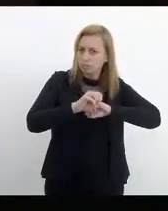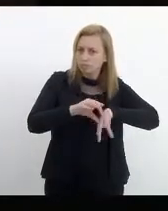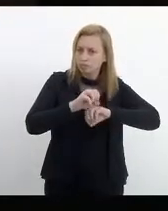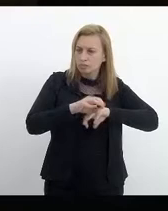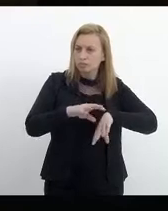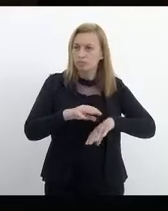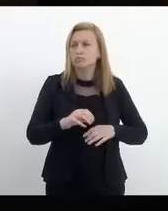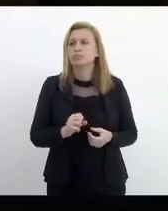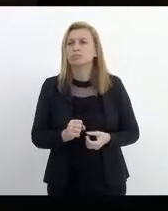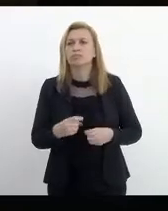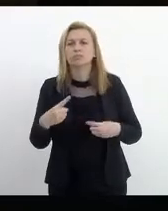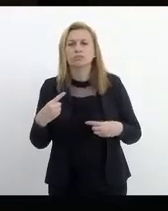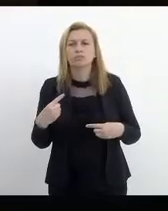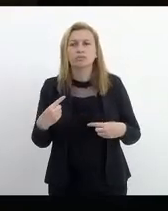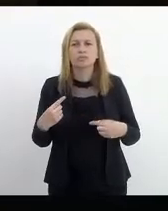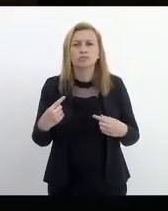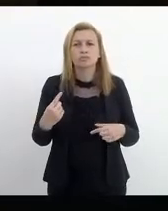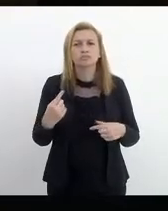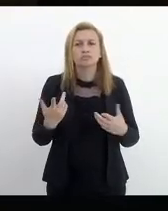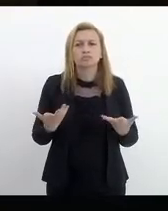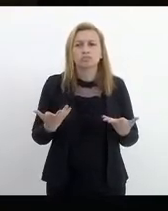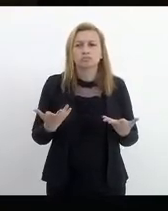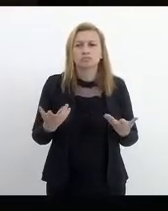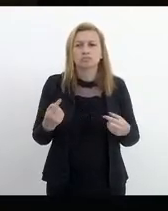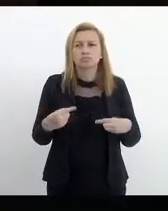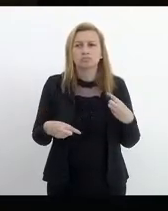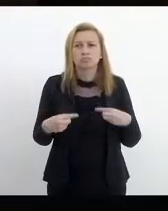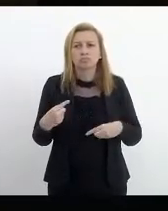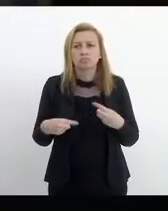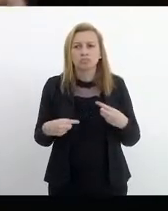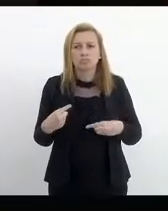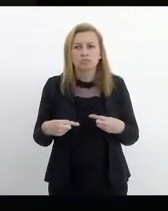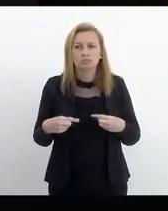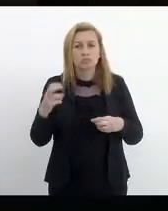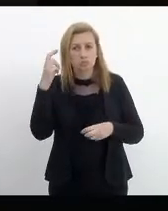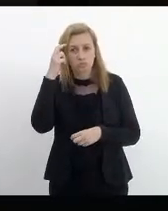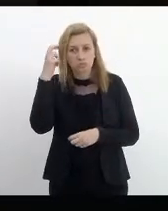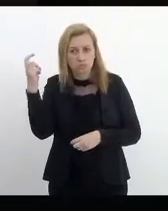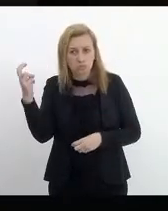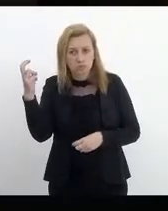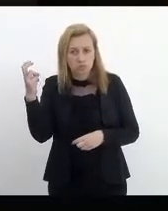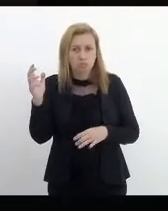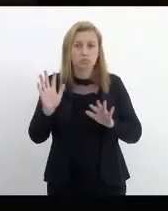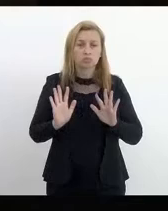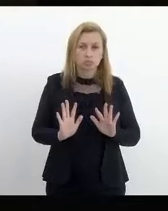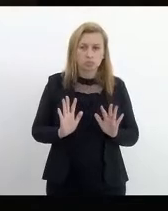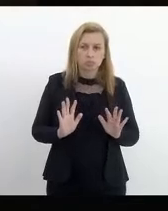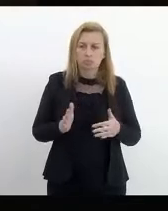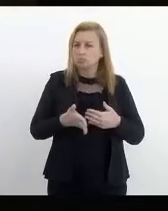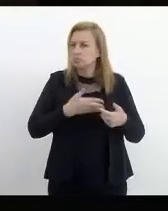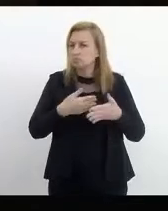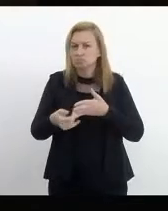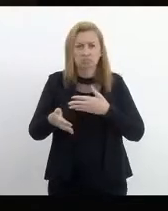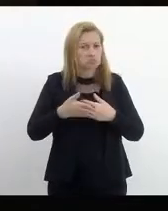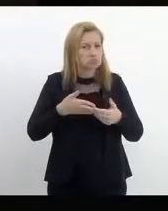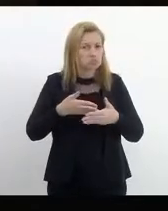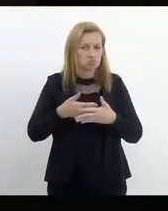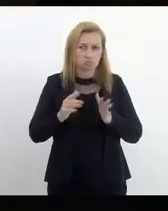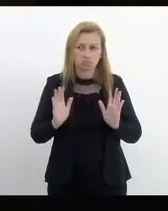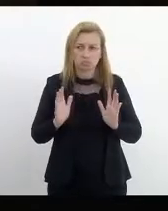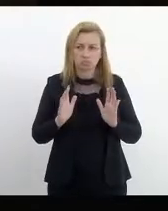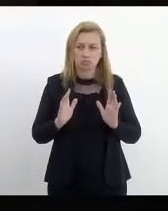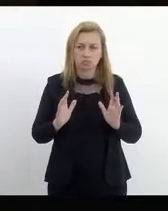tem o caráter cultural ou seja Qualquer que seja